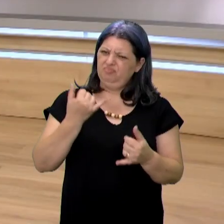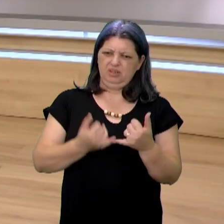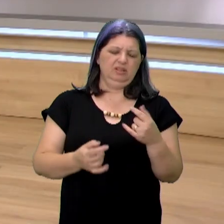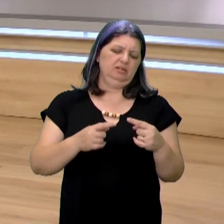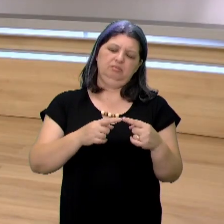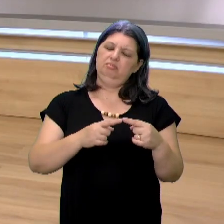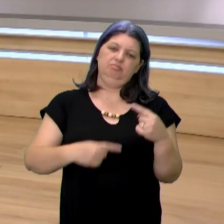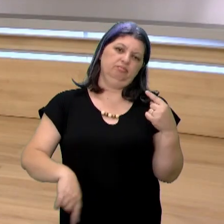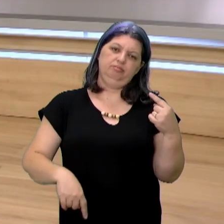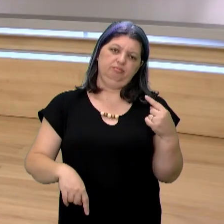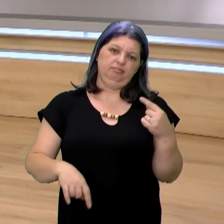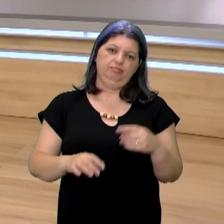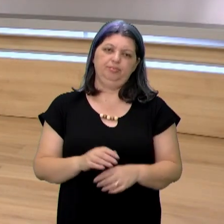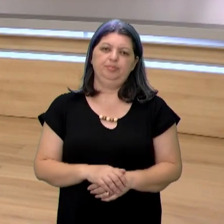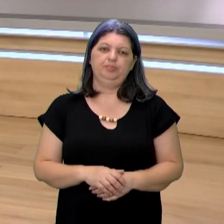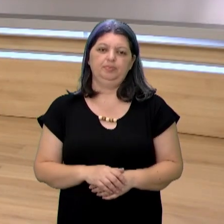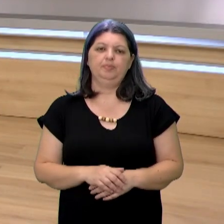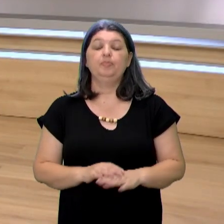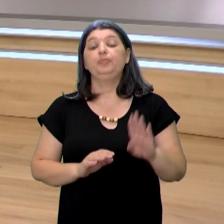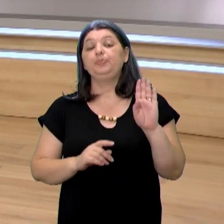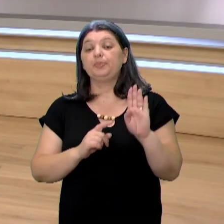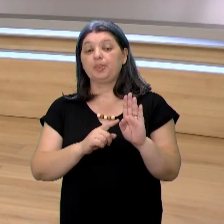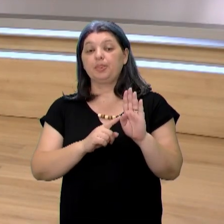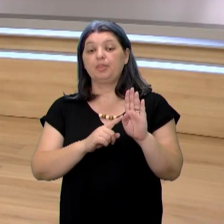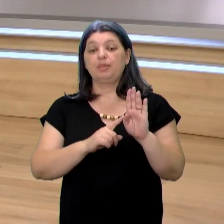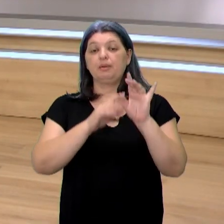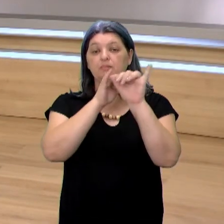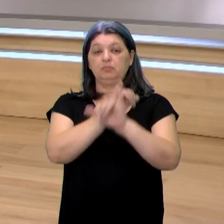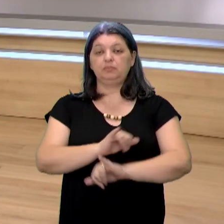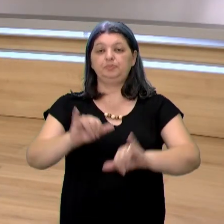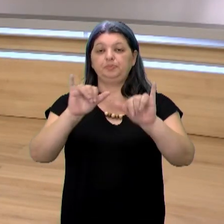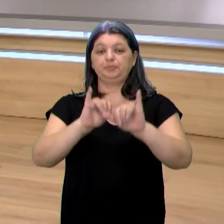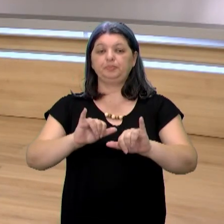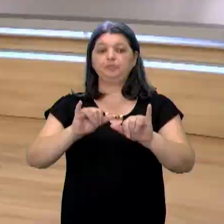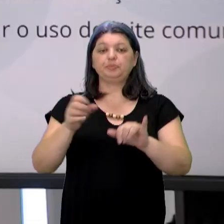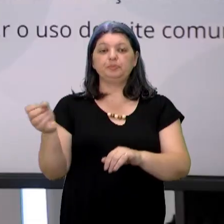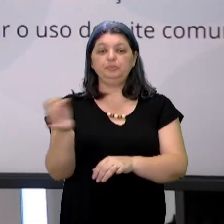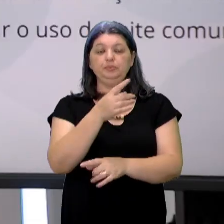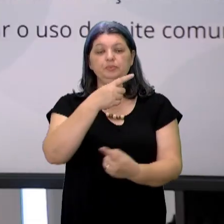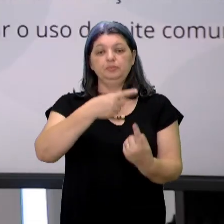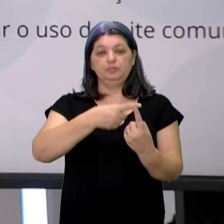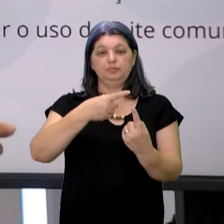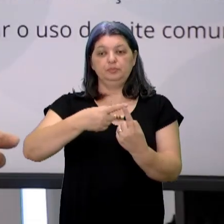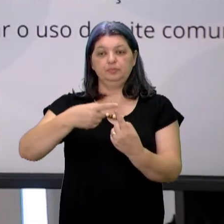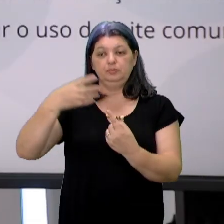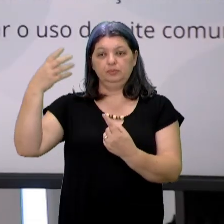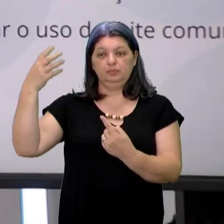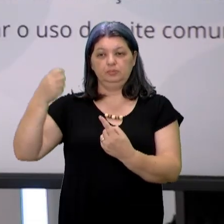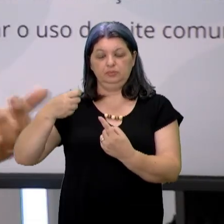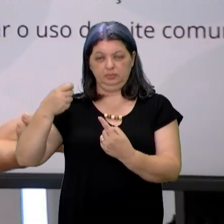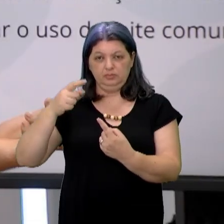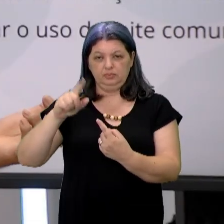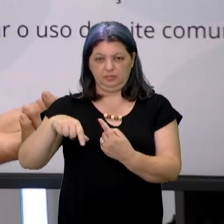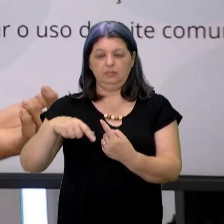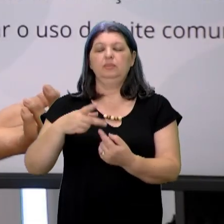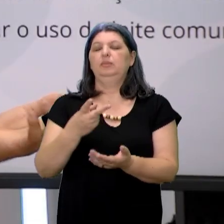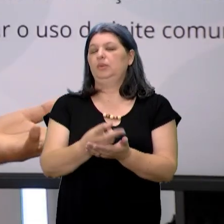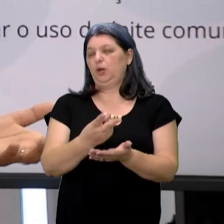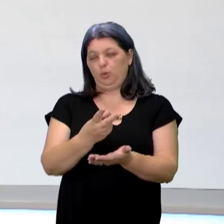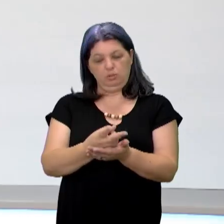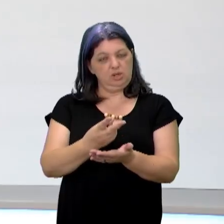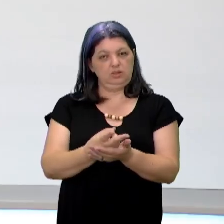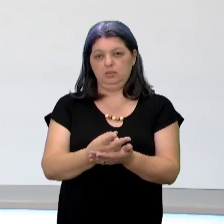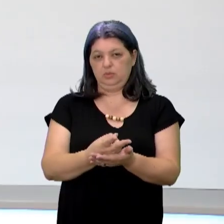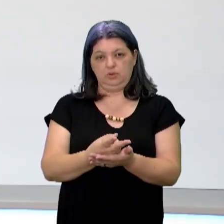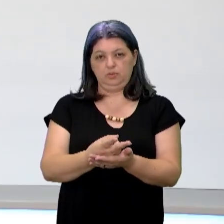do texto, né, Pro? Não. Aí na B, divulgar um novo tipo de leite, embora tá falando do leite em pó, mas é o mesmo leite, né?